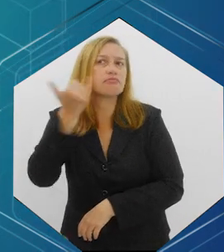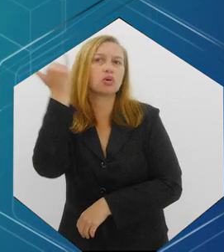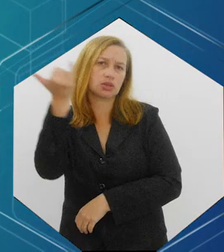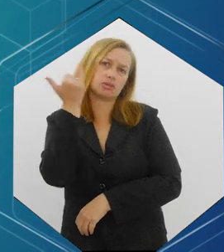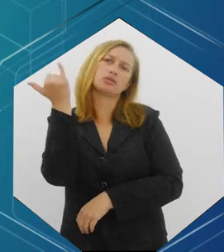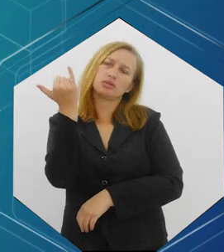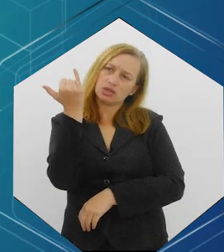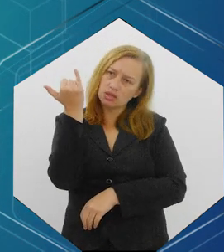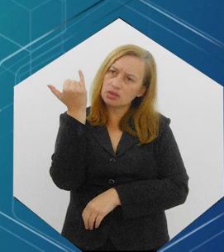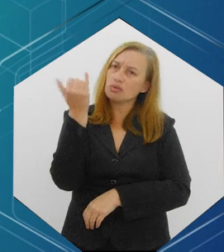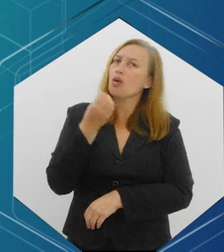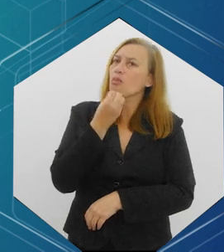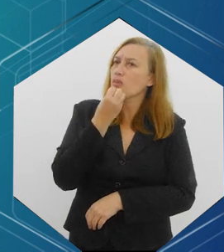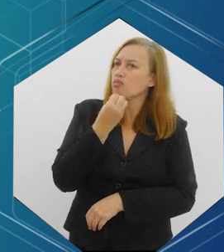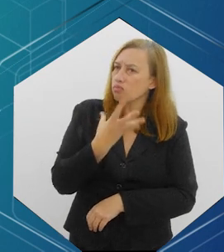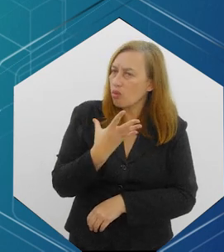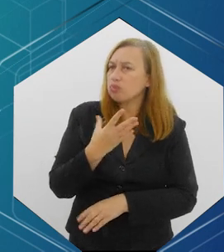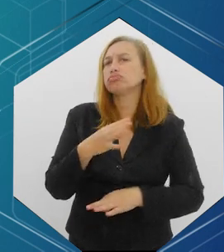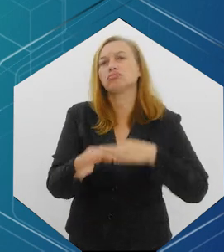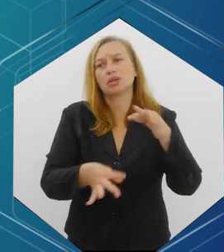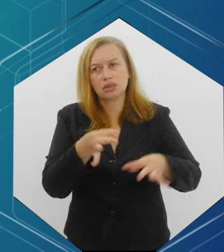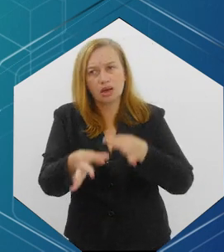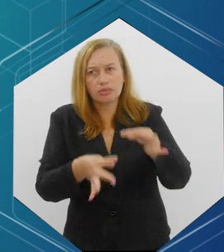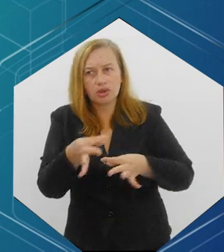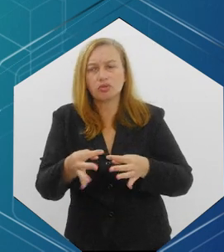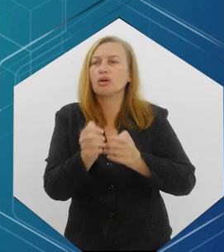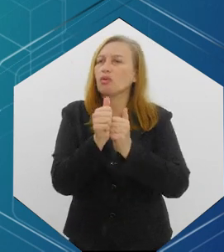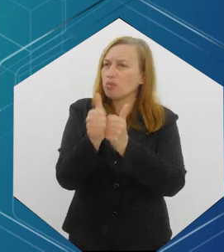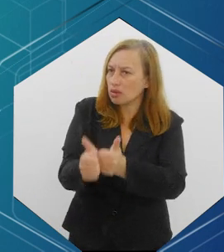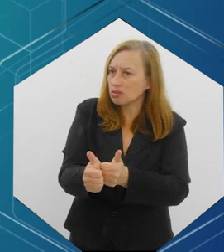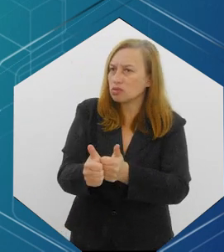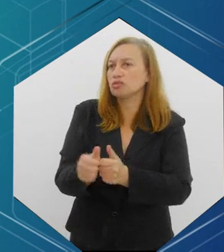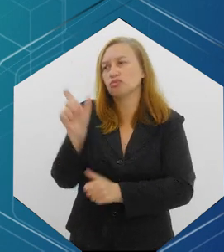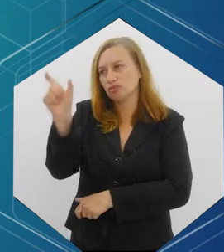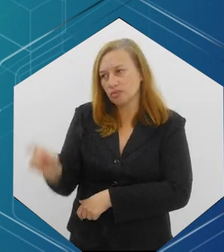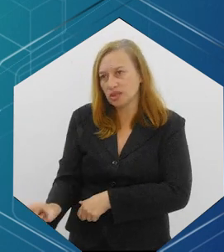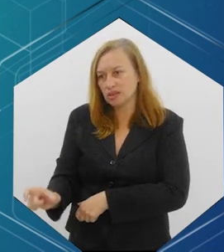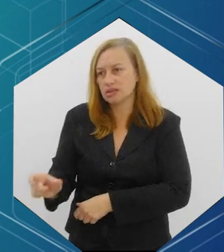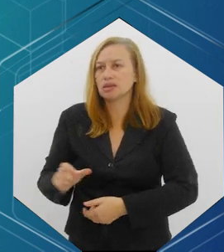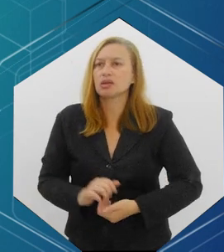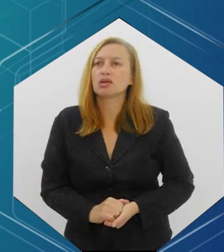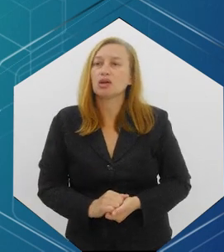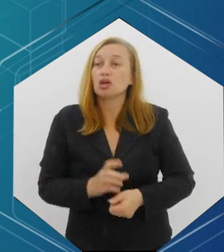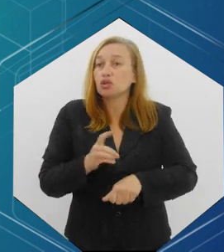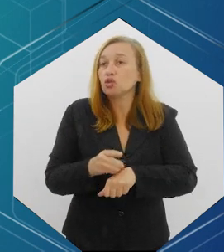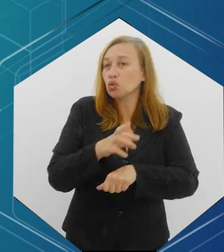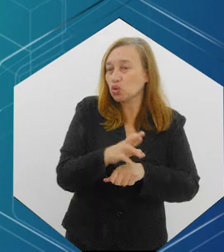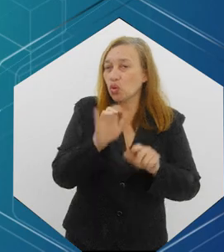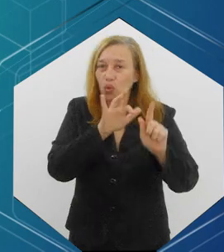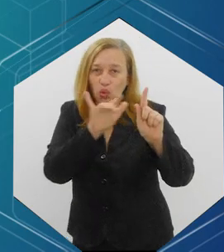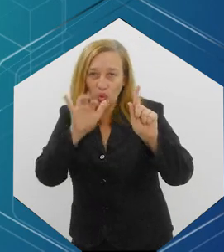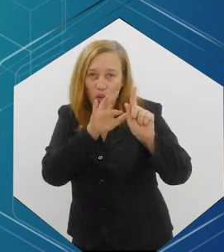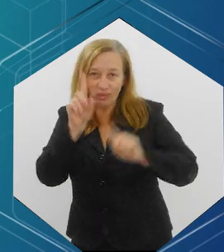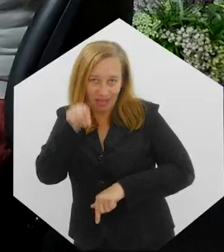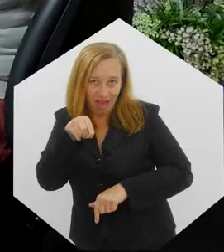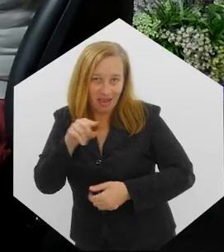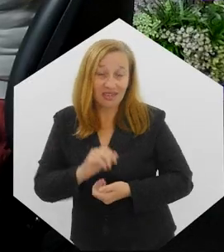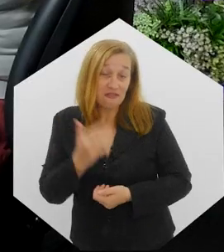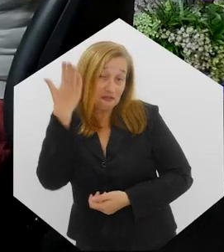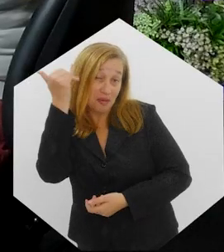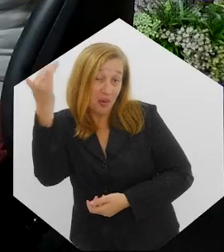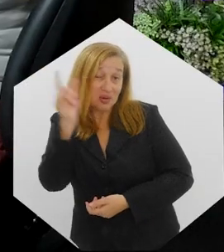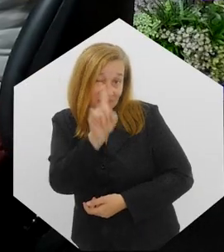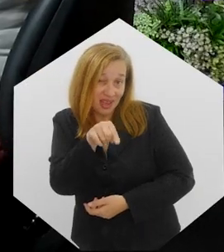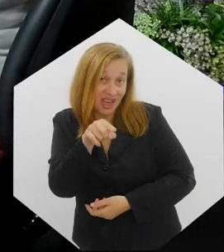é importantíssimo para o bom tratamento, bom acompanhamento de um paciente. É o famoso Perfeito.